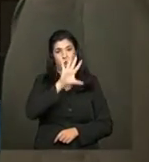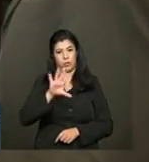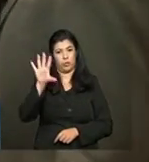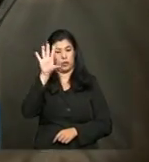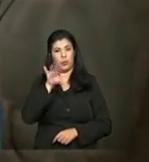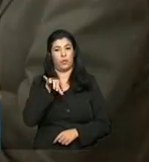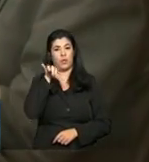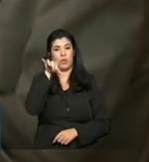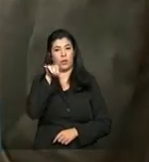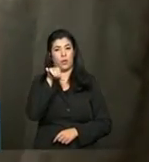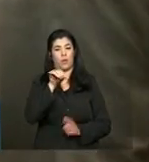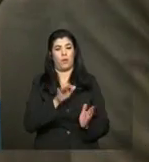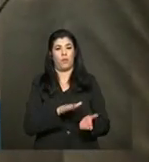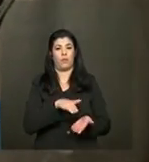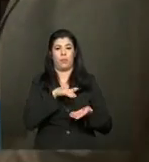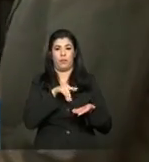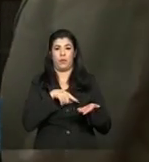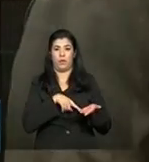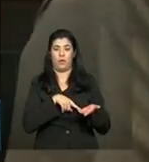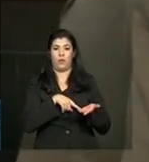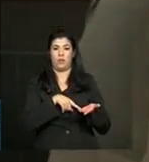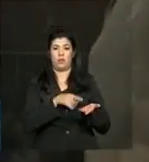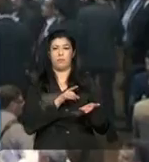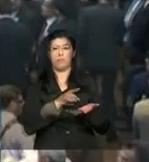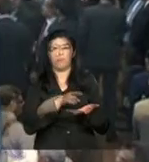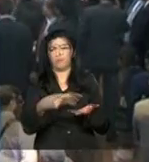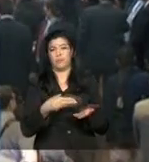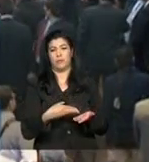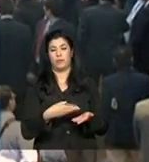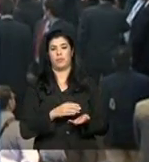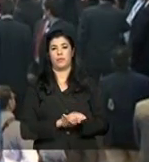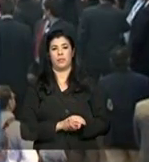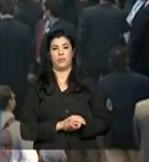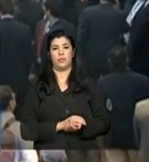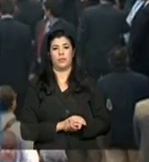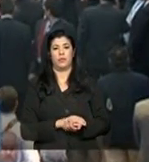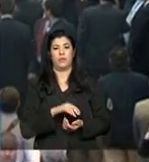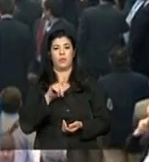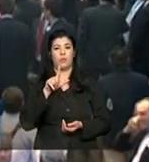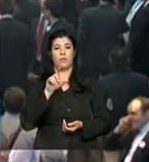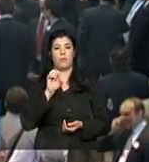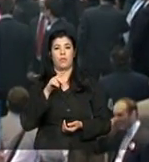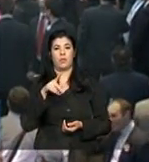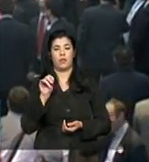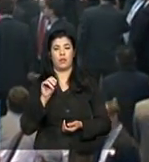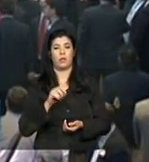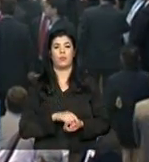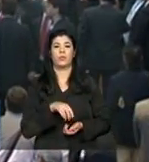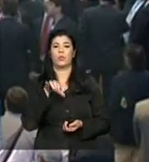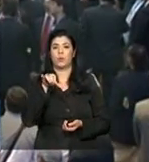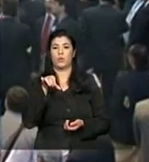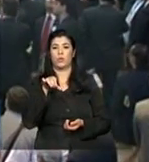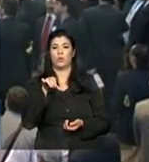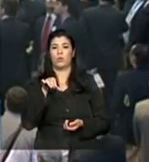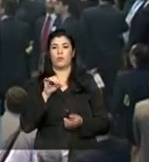9 lotes que foram colocados, que estão sendo colocados neste leilão. E esses 9 lotes